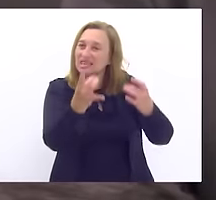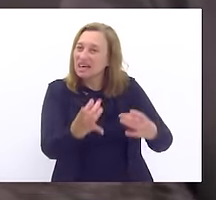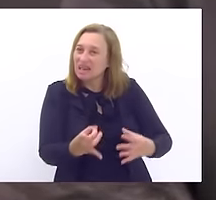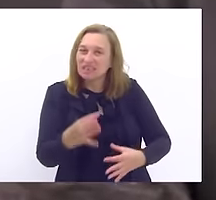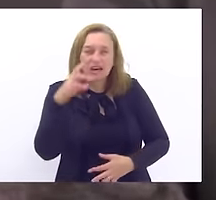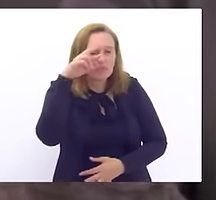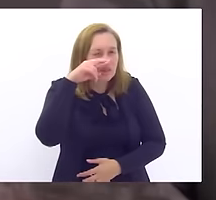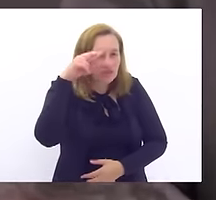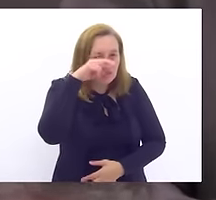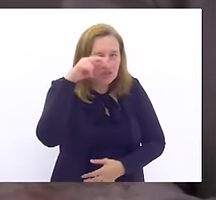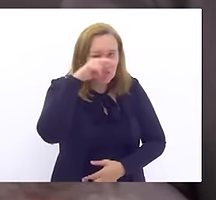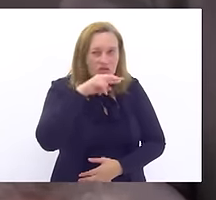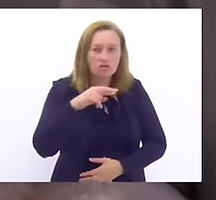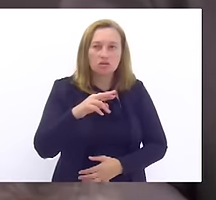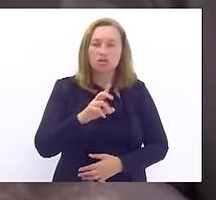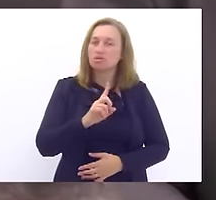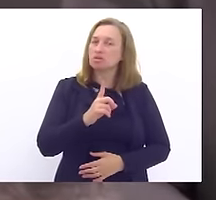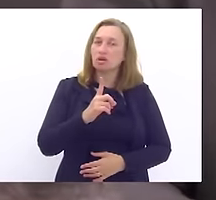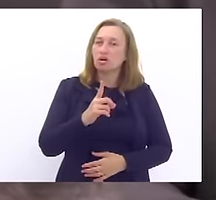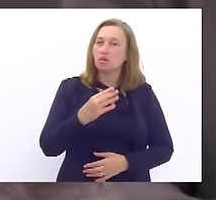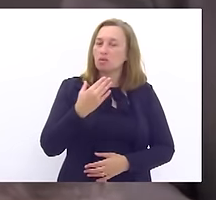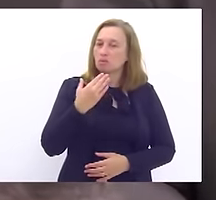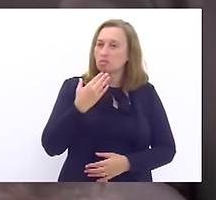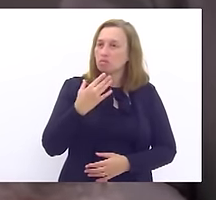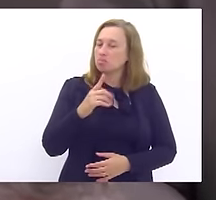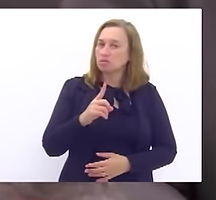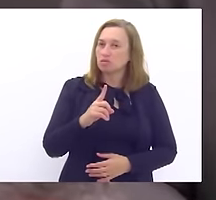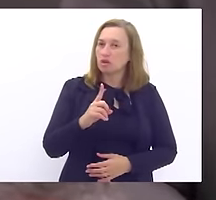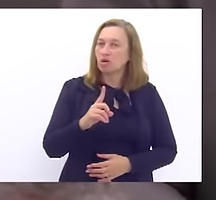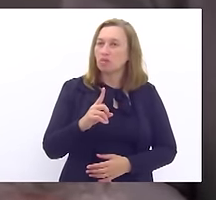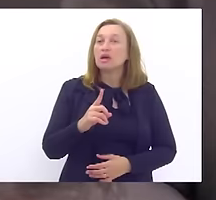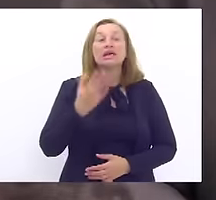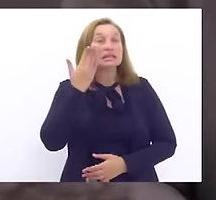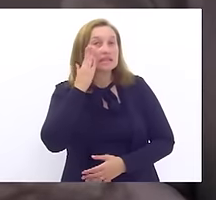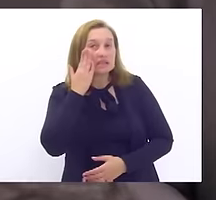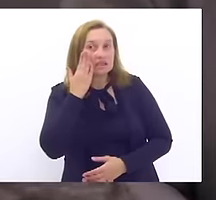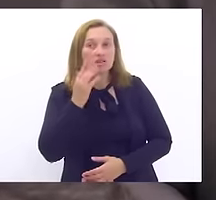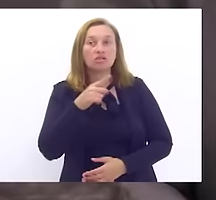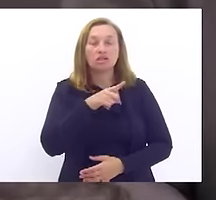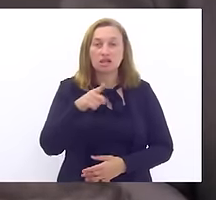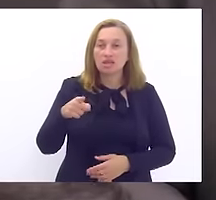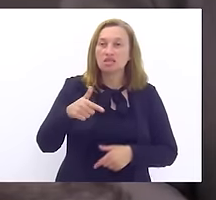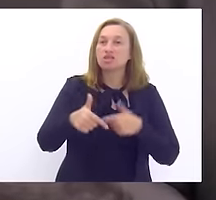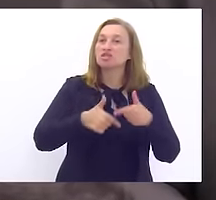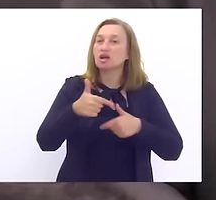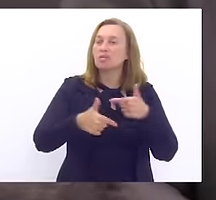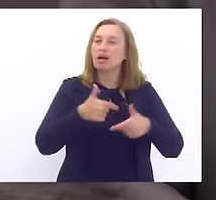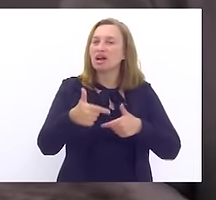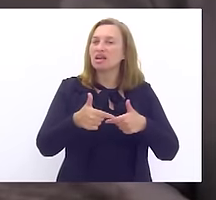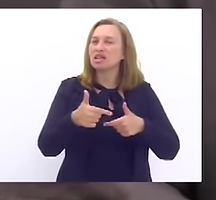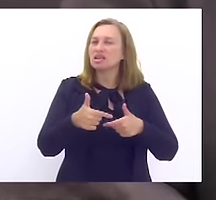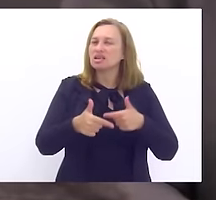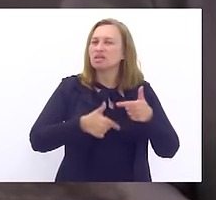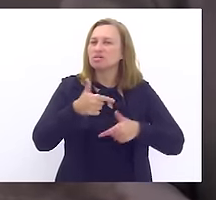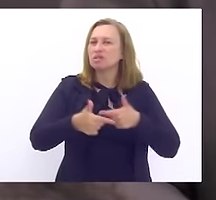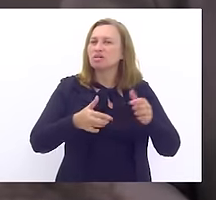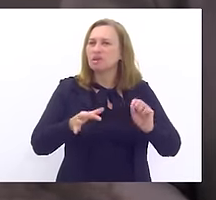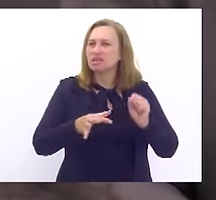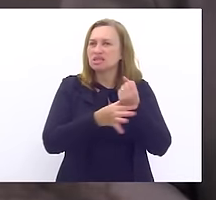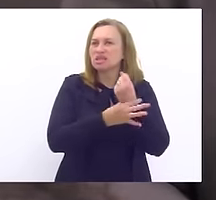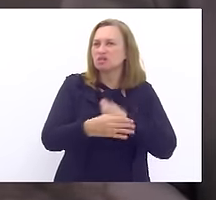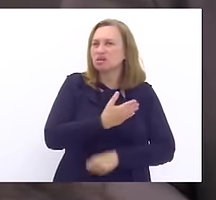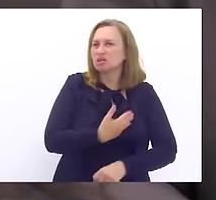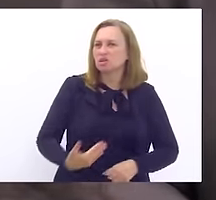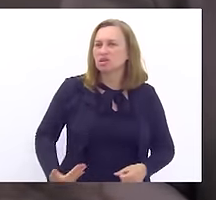esmiuçar as operações de Segurança Pública porque entendemos que essas operações não operação de Segurança Pública